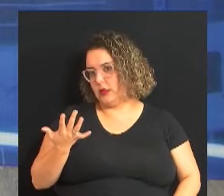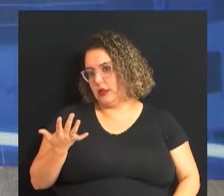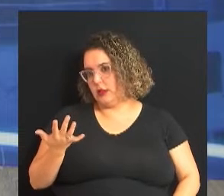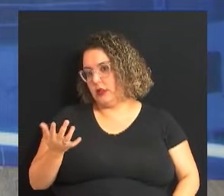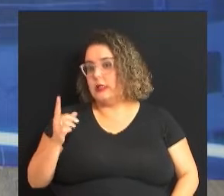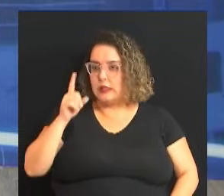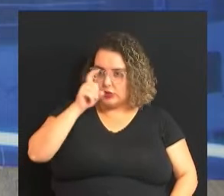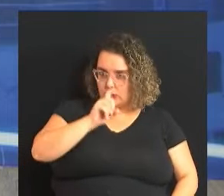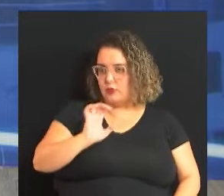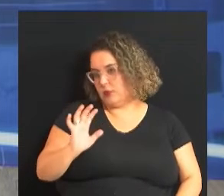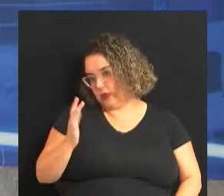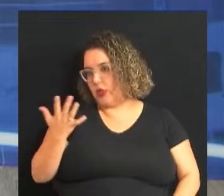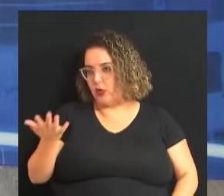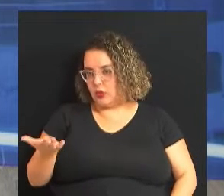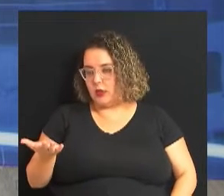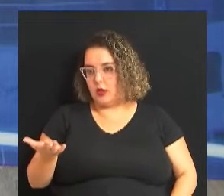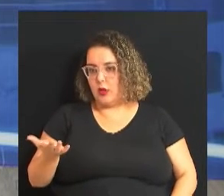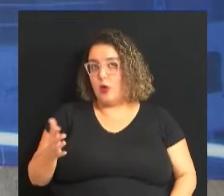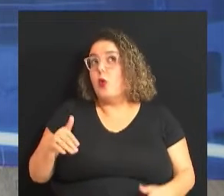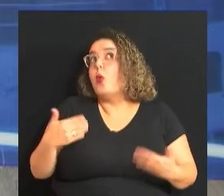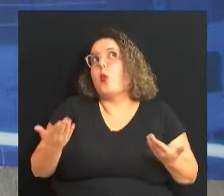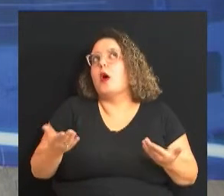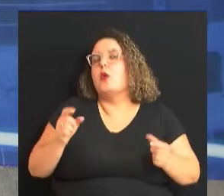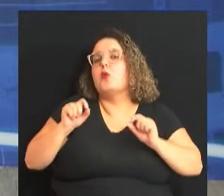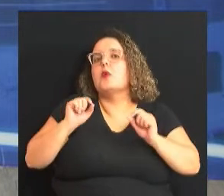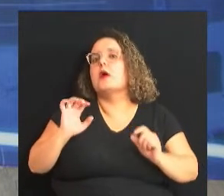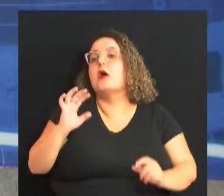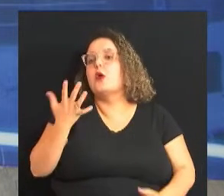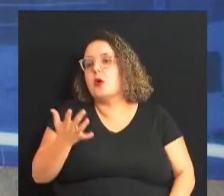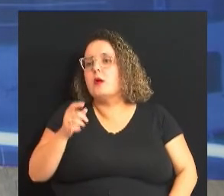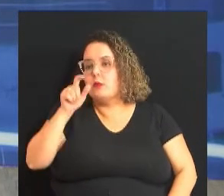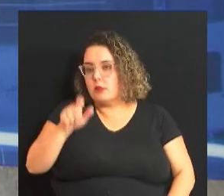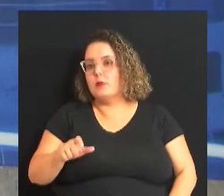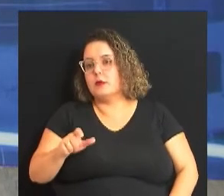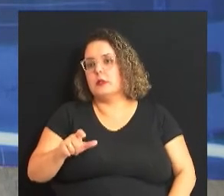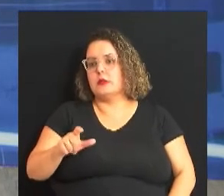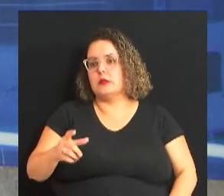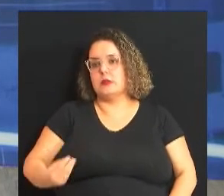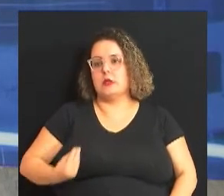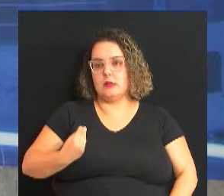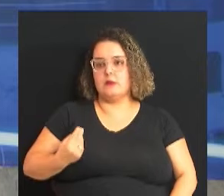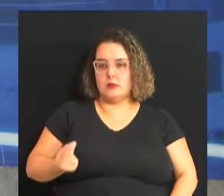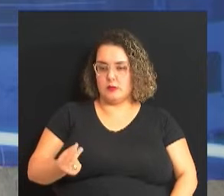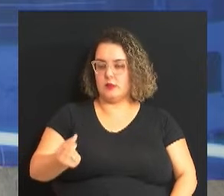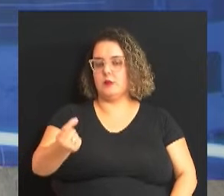raro, acontece, né? O que aconteceu para a pessoa ter que viver assim?